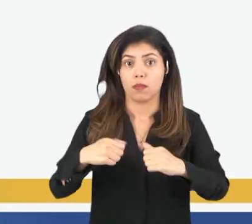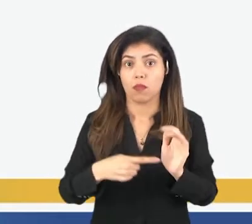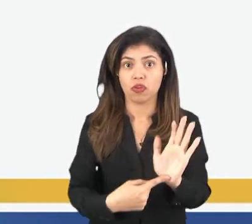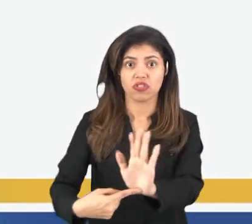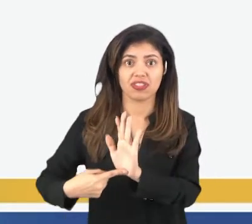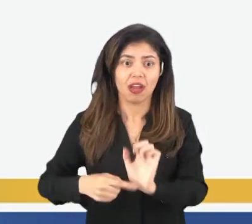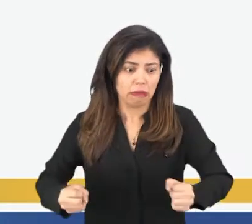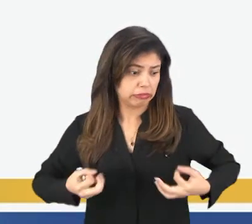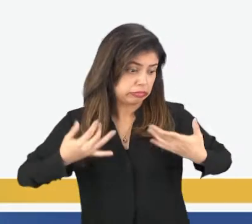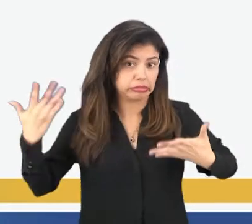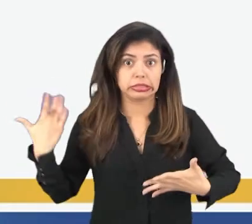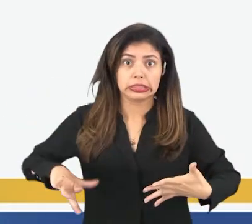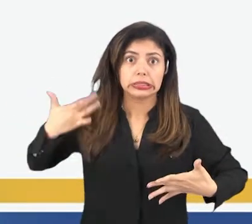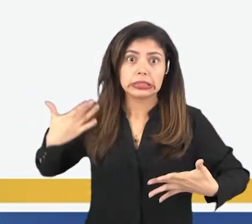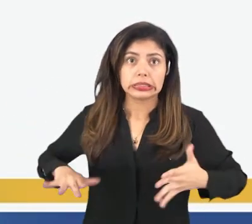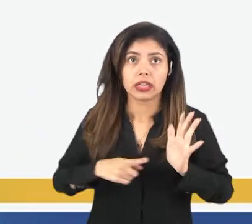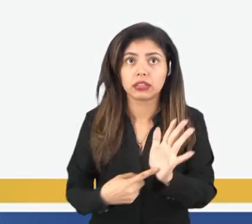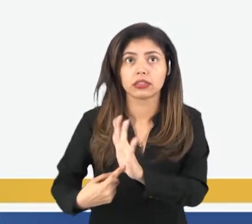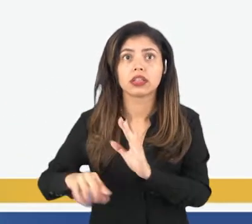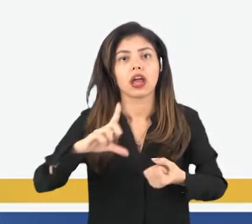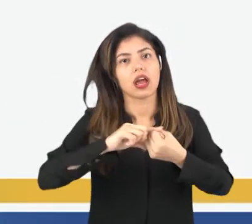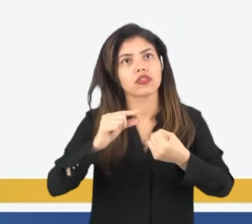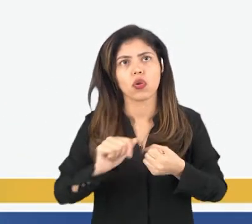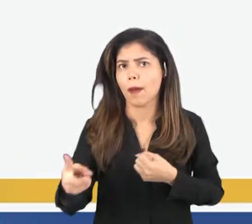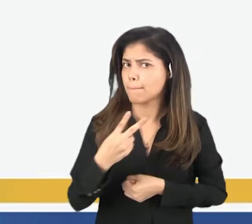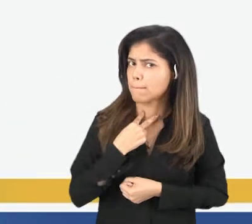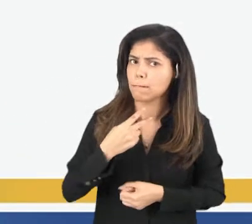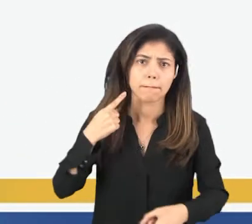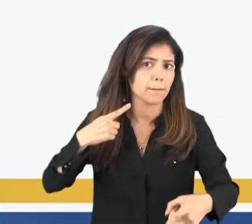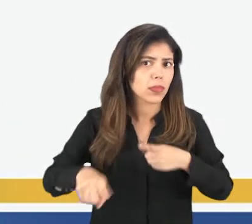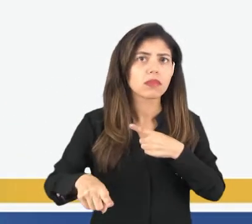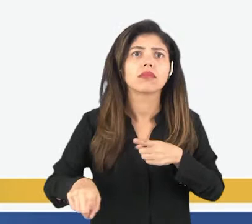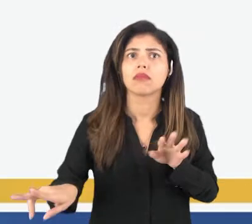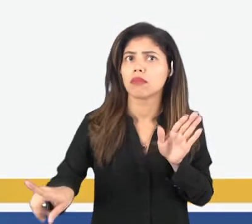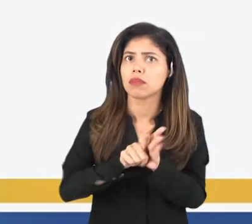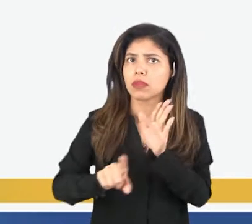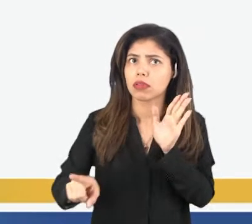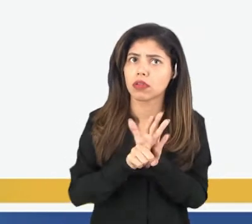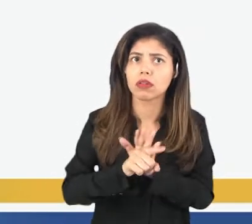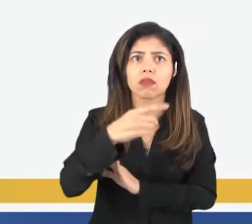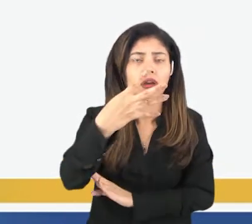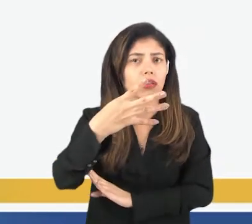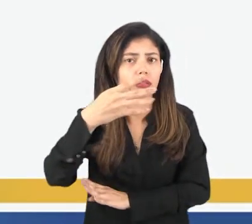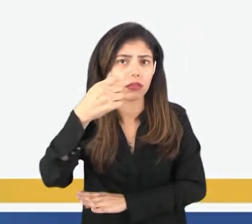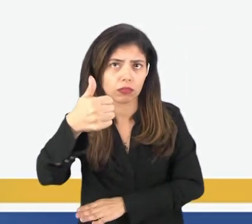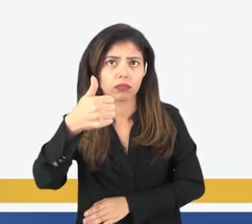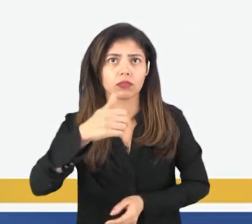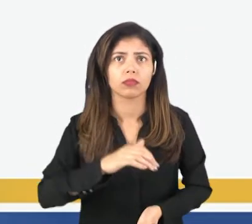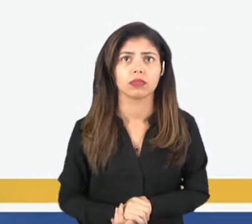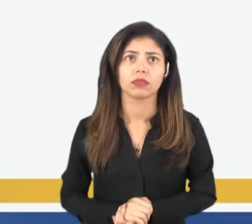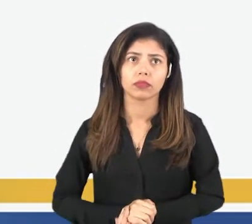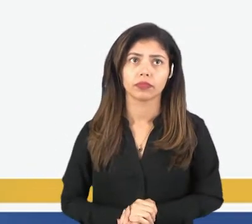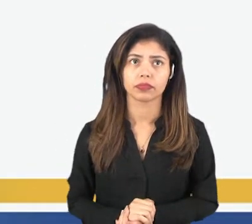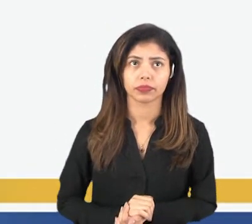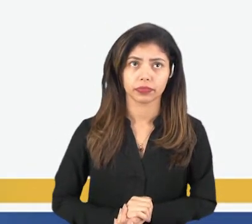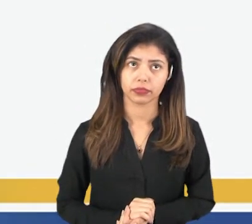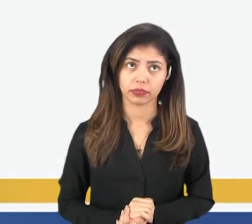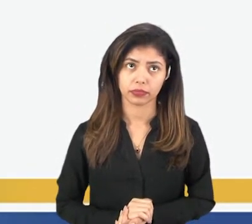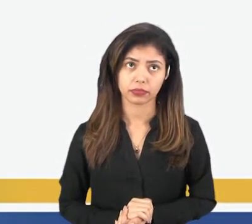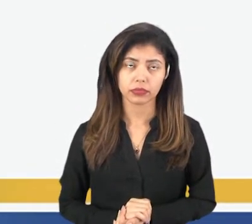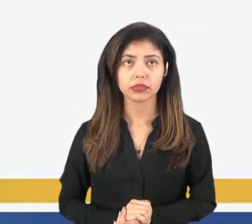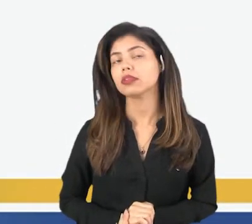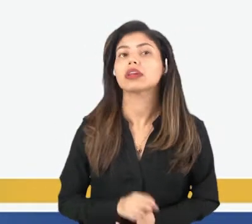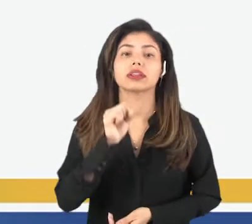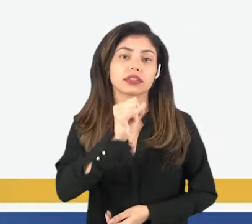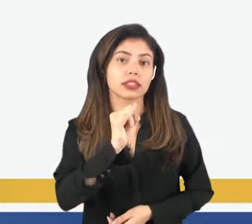pânico, está previsto no artigo 41 da Lei das Contravenções Penais. Olha só essa parte aí, entre aspas.